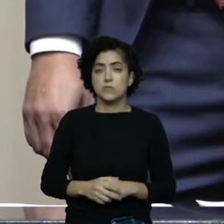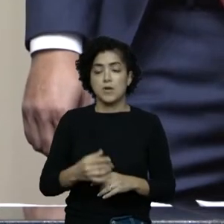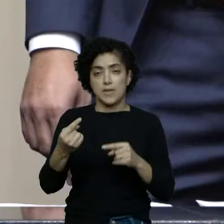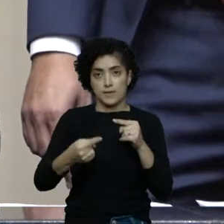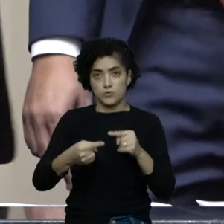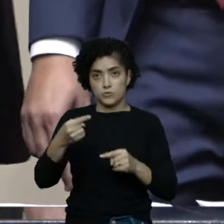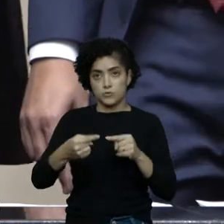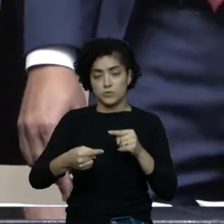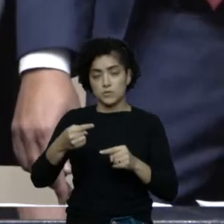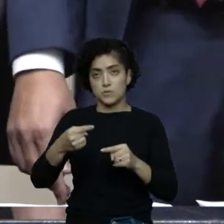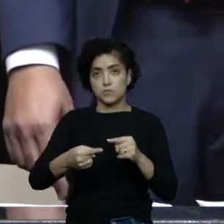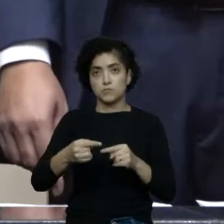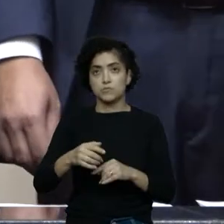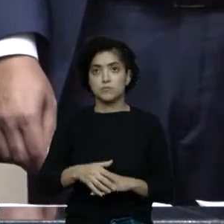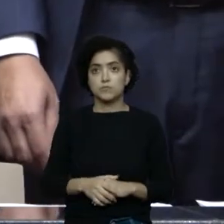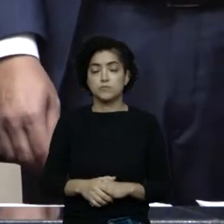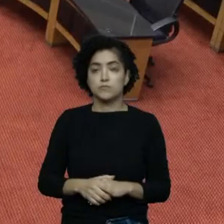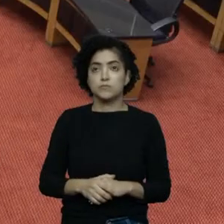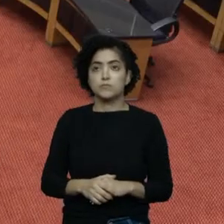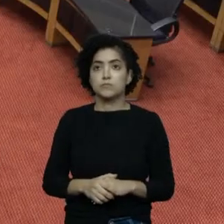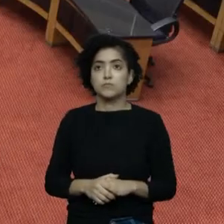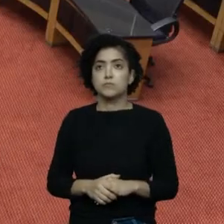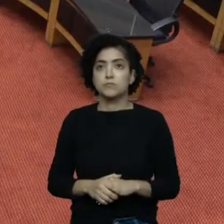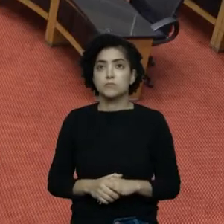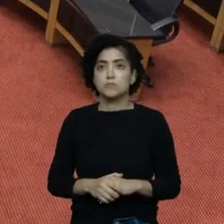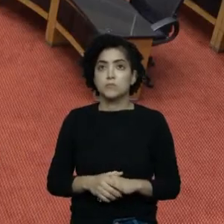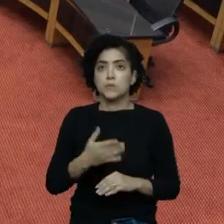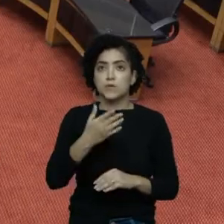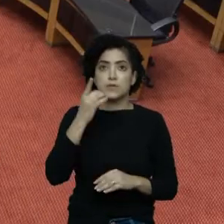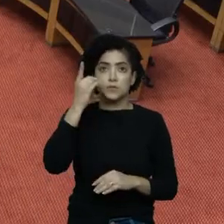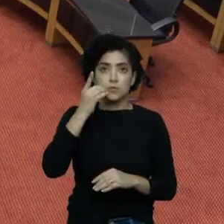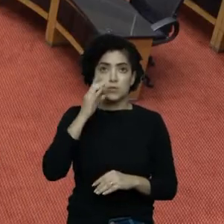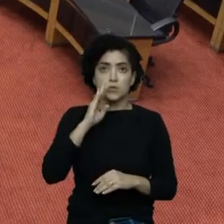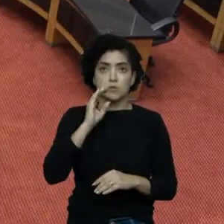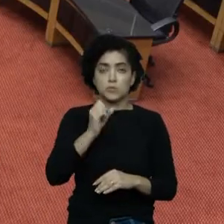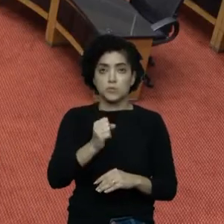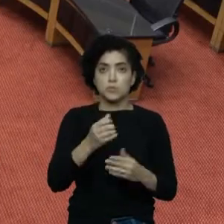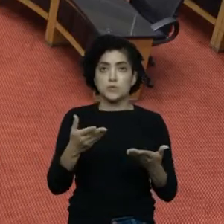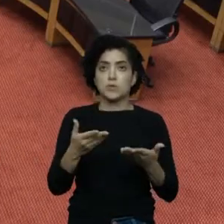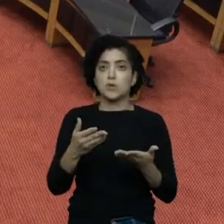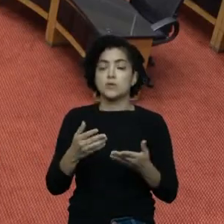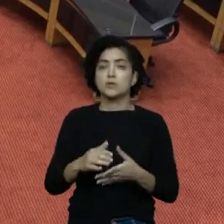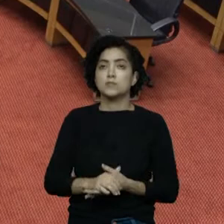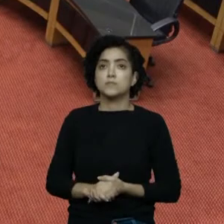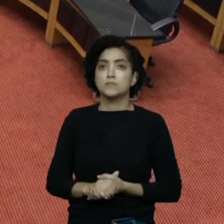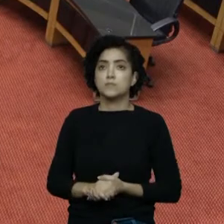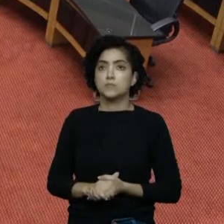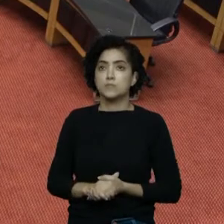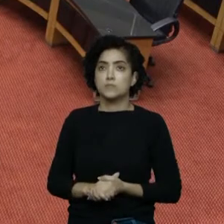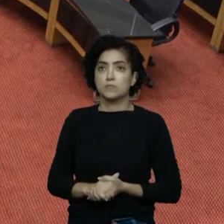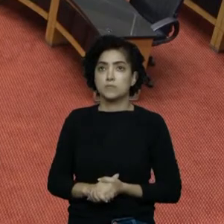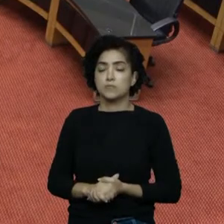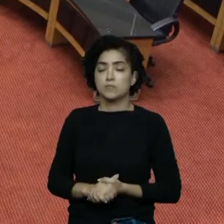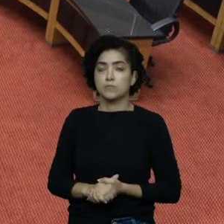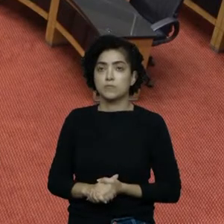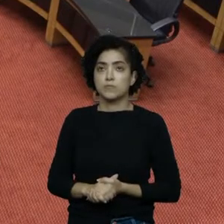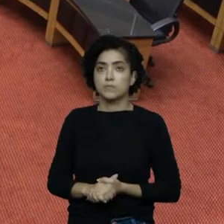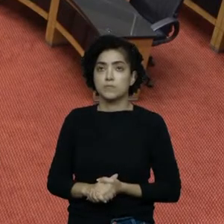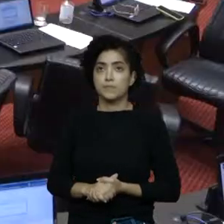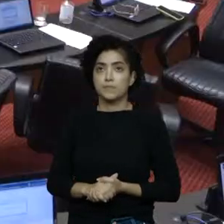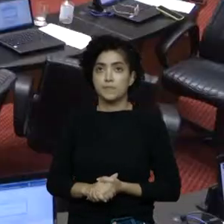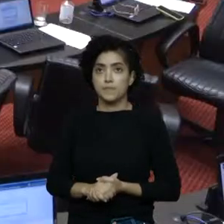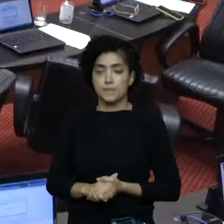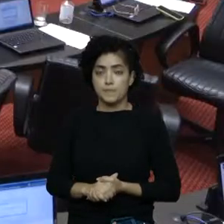discussão o deputado Bruno para discutir e por